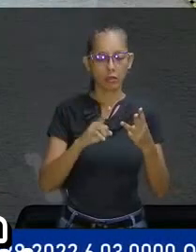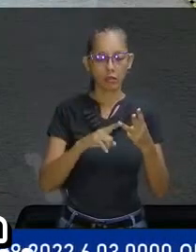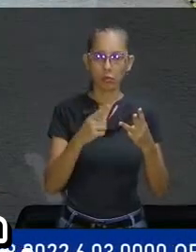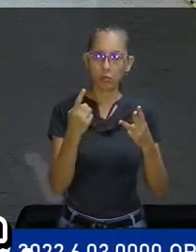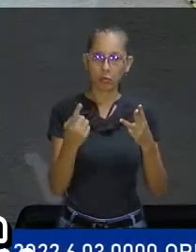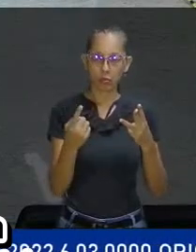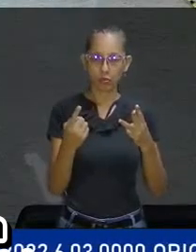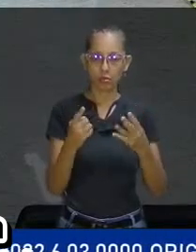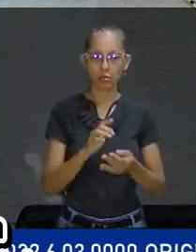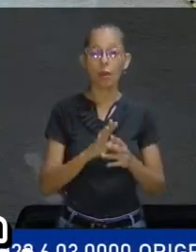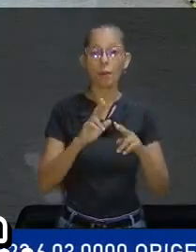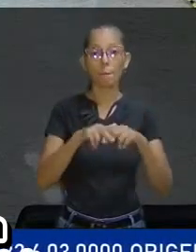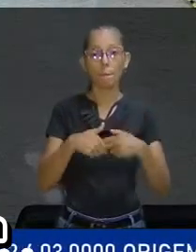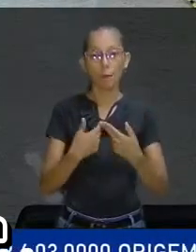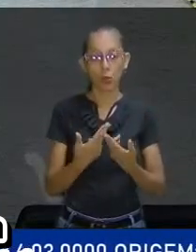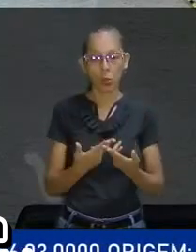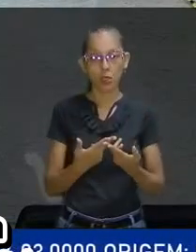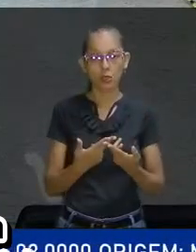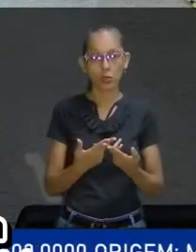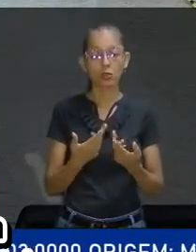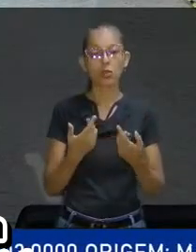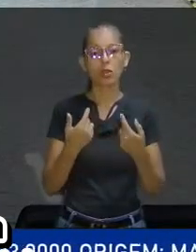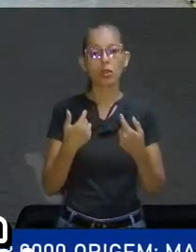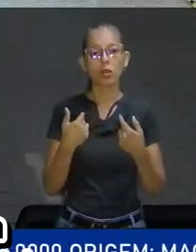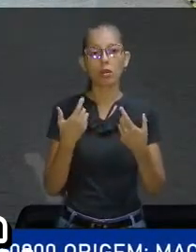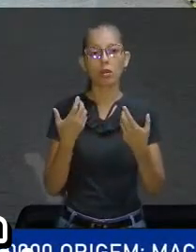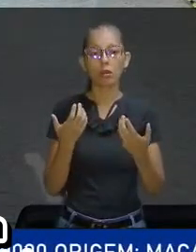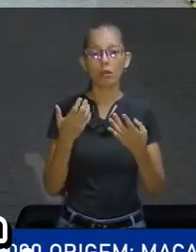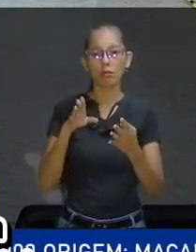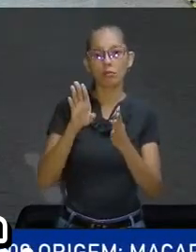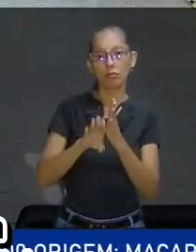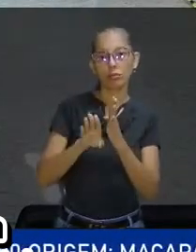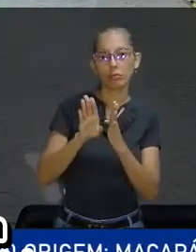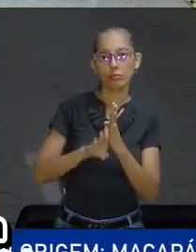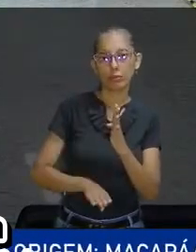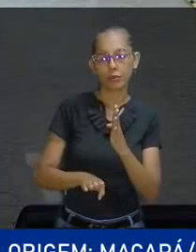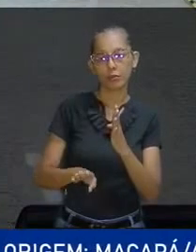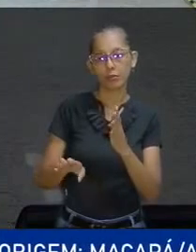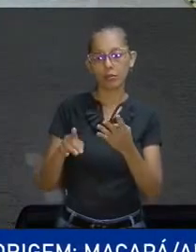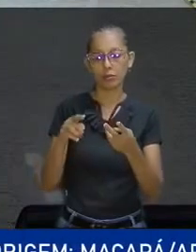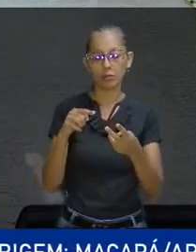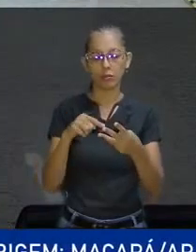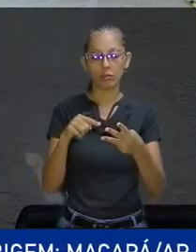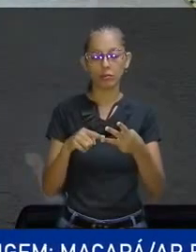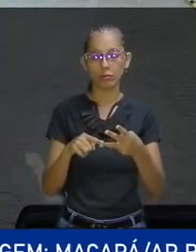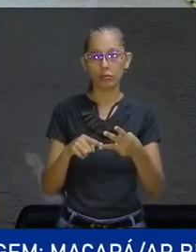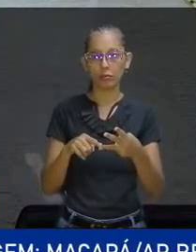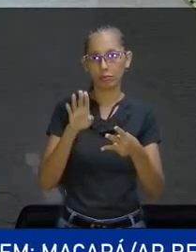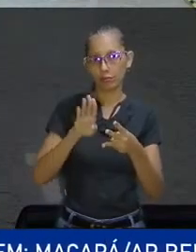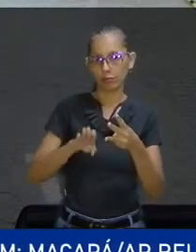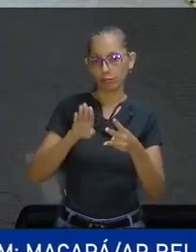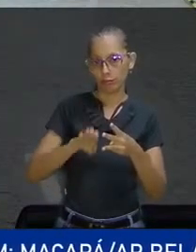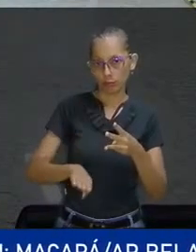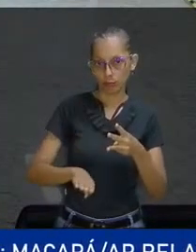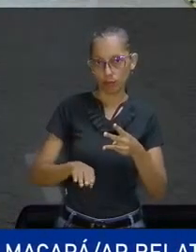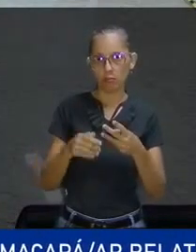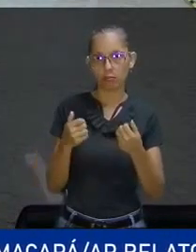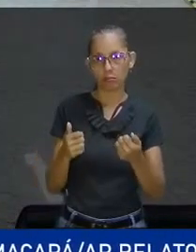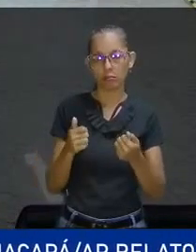estou acolhendo para excluí-los do polo passivo da representação especial. Eles continuam na